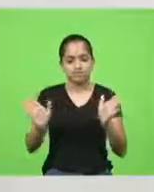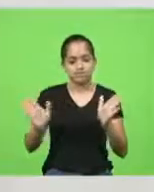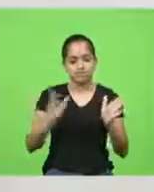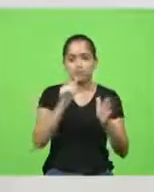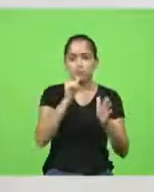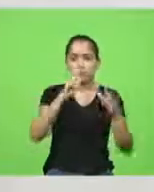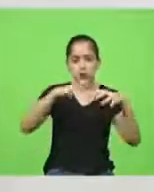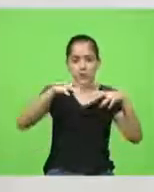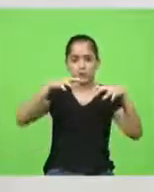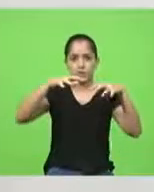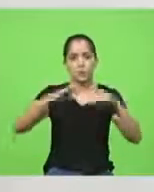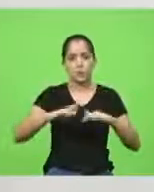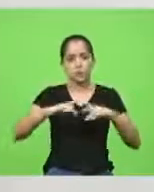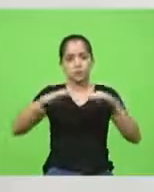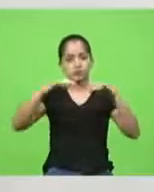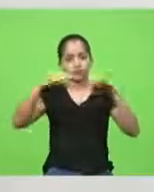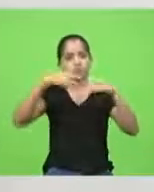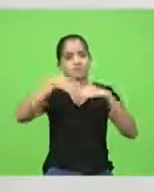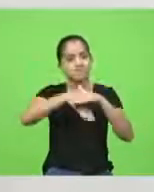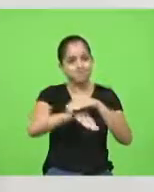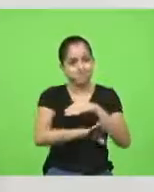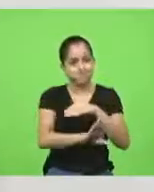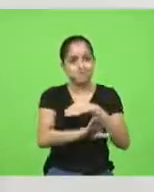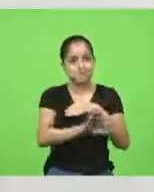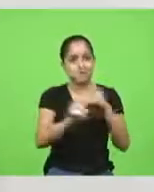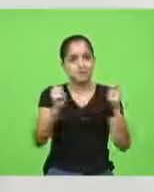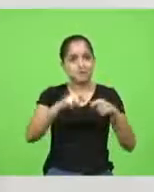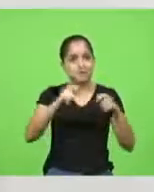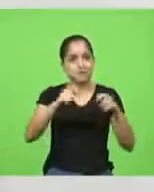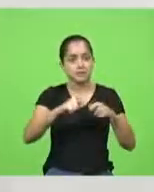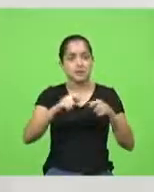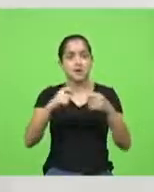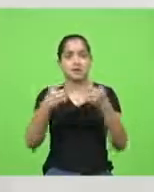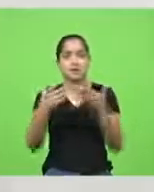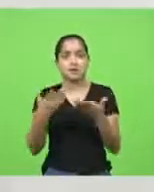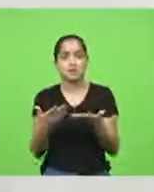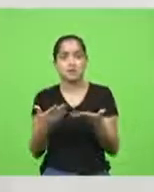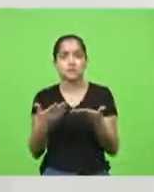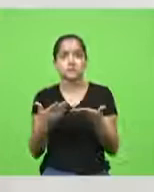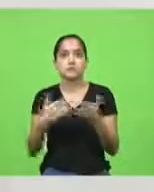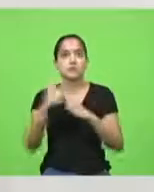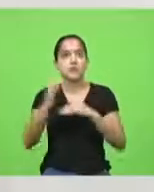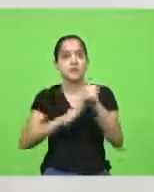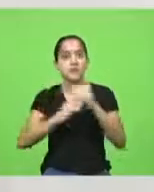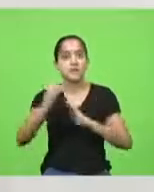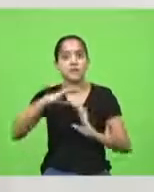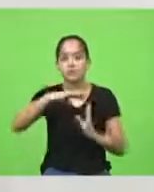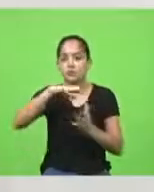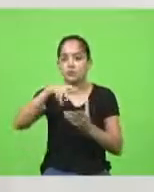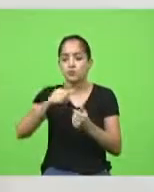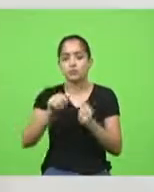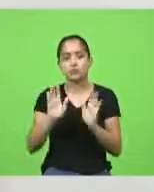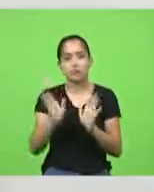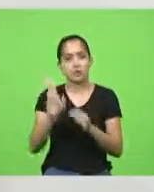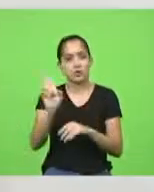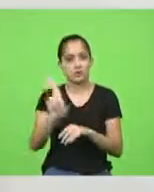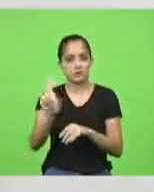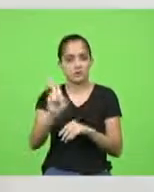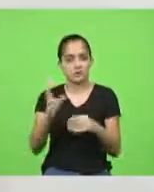bem, ele possa armazenar água. E isso é uma prática utilizada no mundo inteiro. E se somar